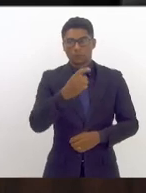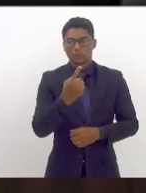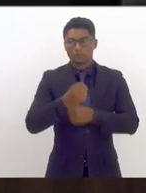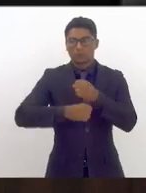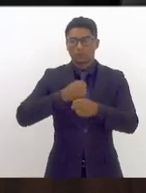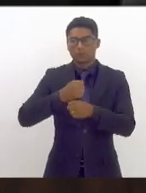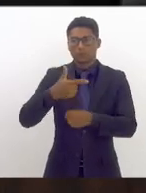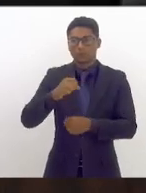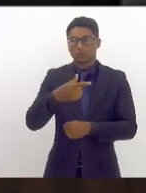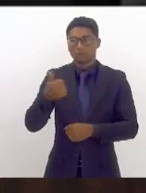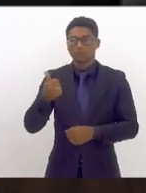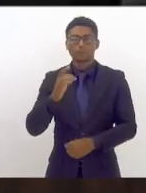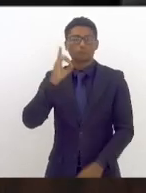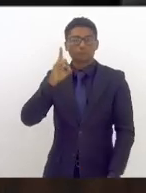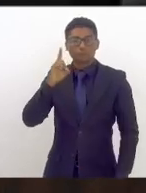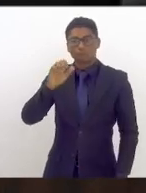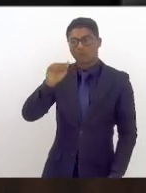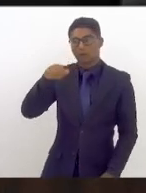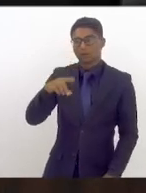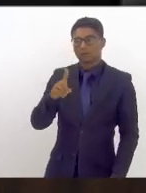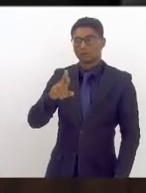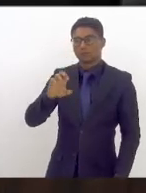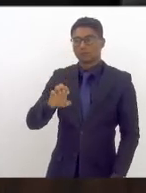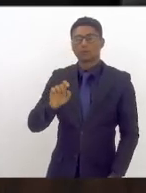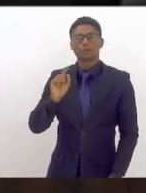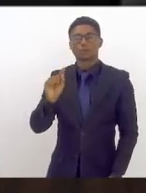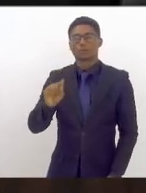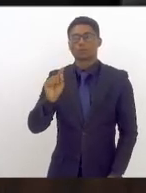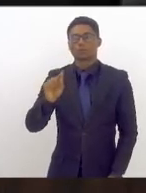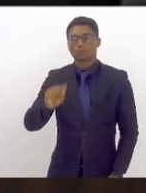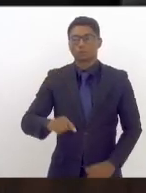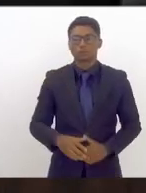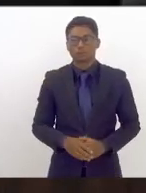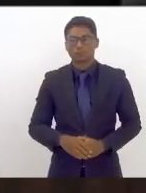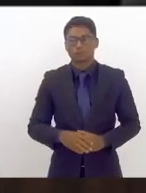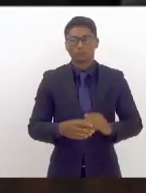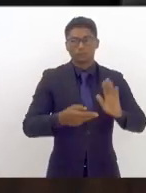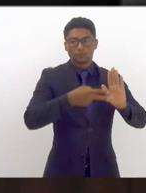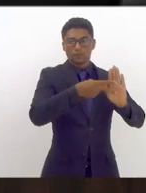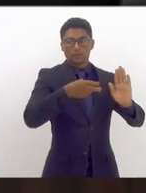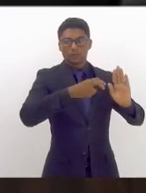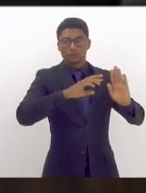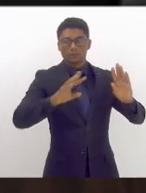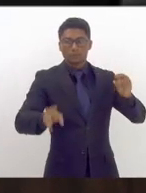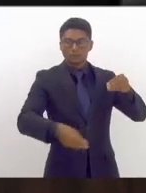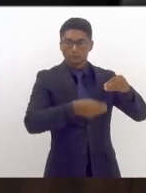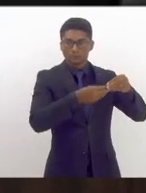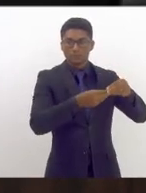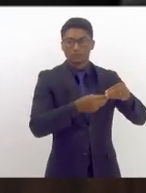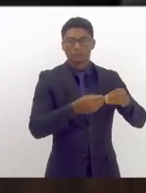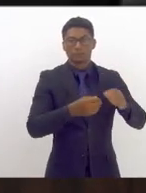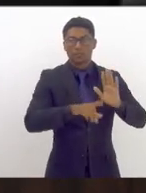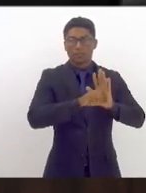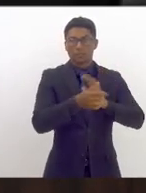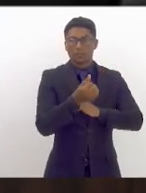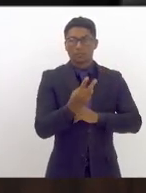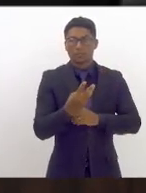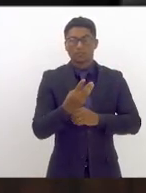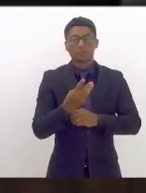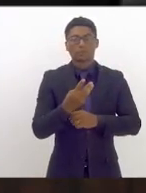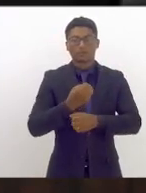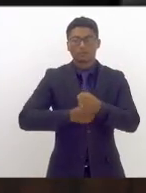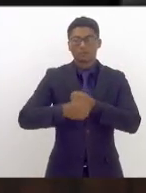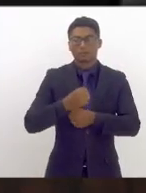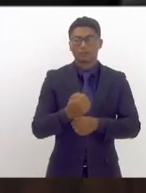de autoria Deputado André Correia que acrescenta o artigo a lei complementar 63 de 90 que institui a Lei Orgânica